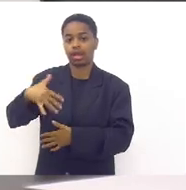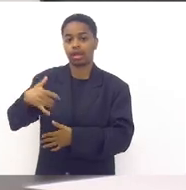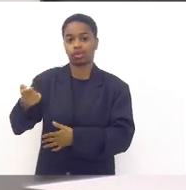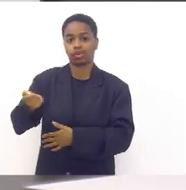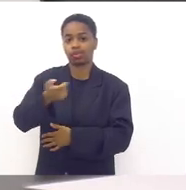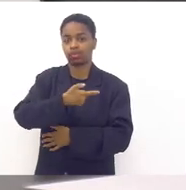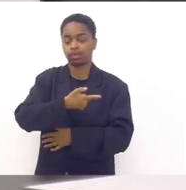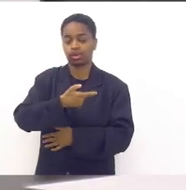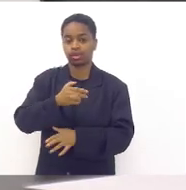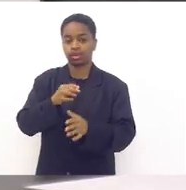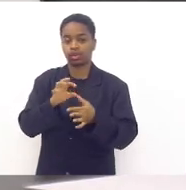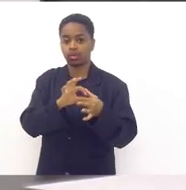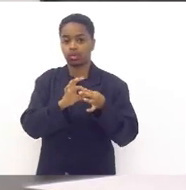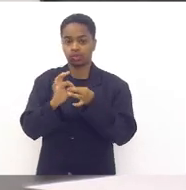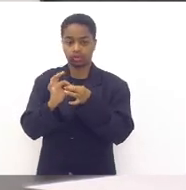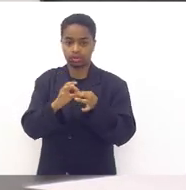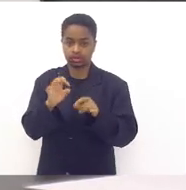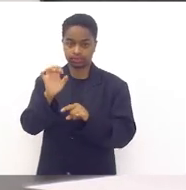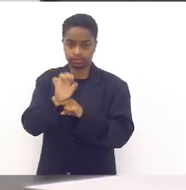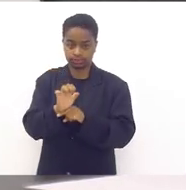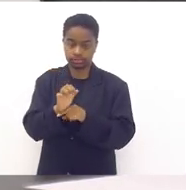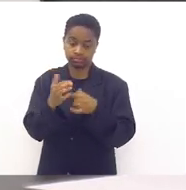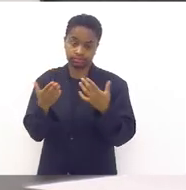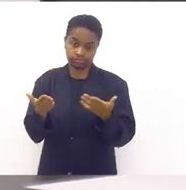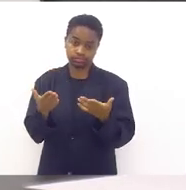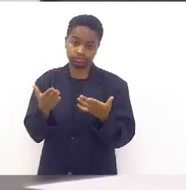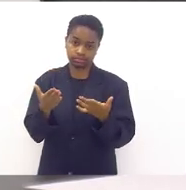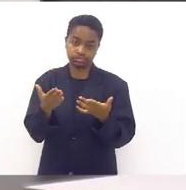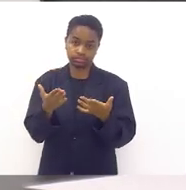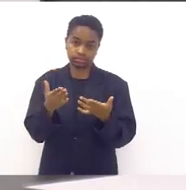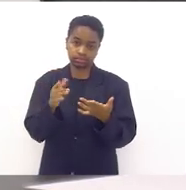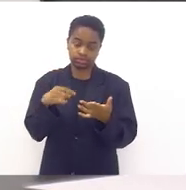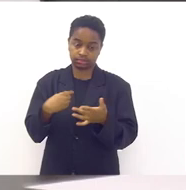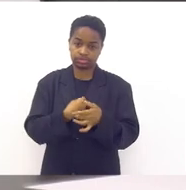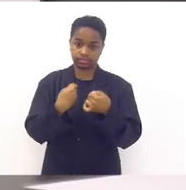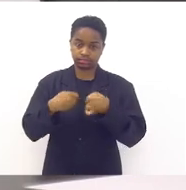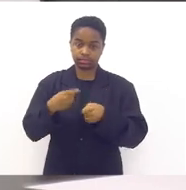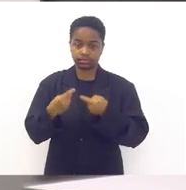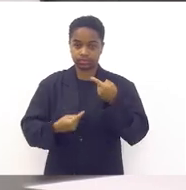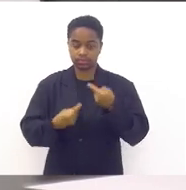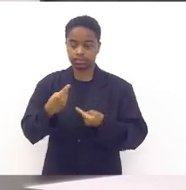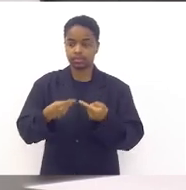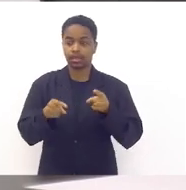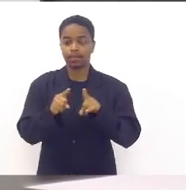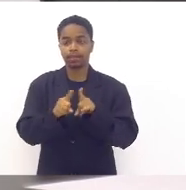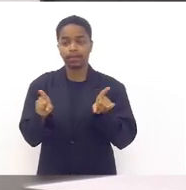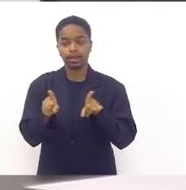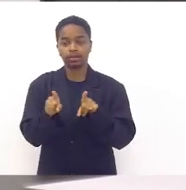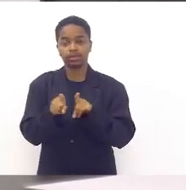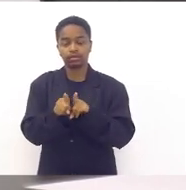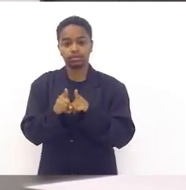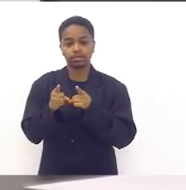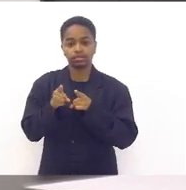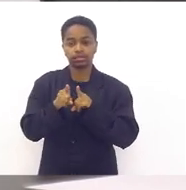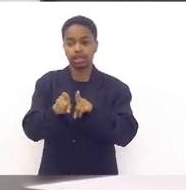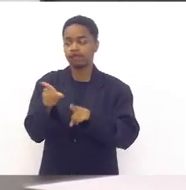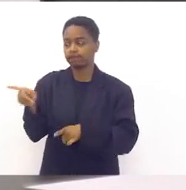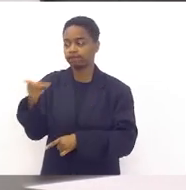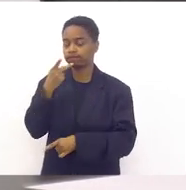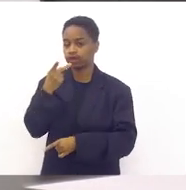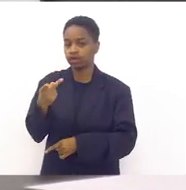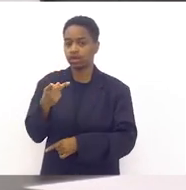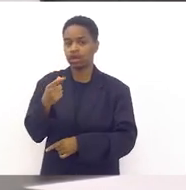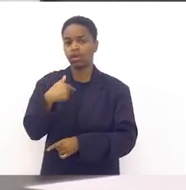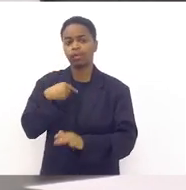a própria União financia os Estados, que é uma coisa muito discutível. Mas, na mesma hora, quando ele falou isso, eu falei... E